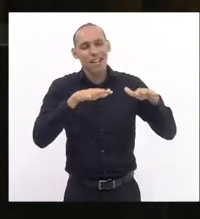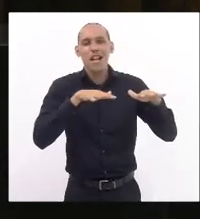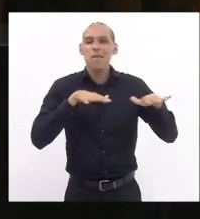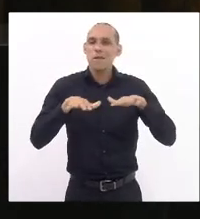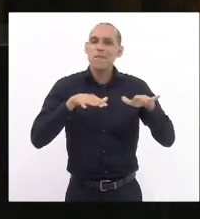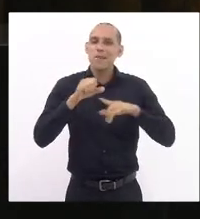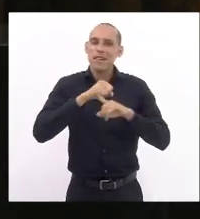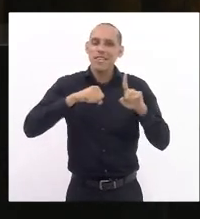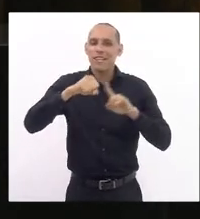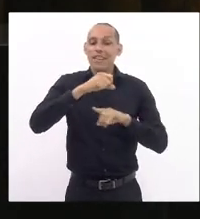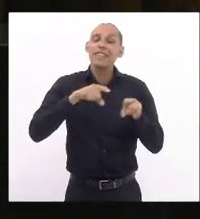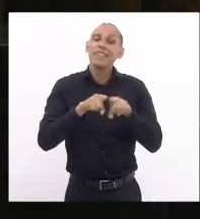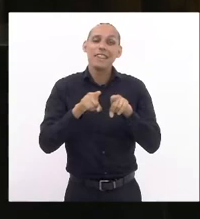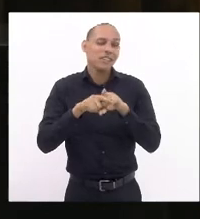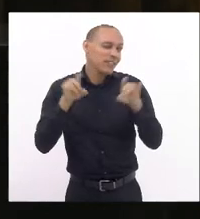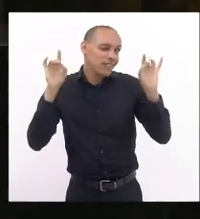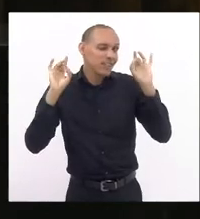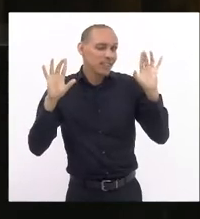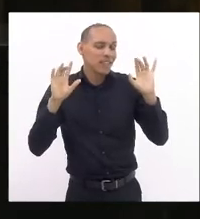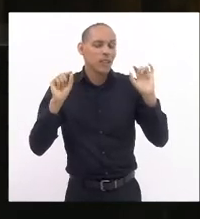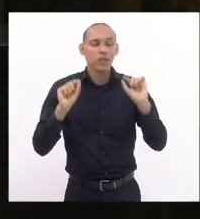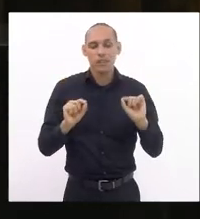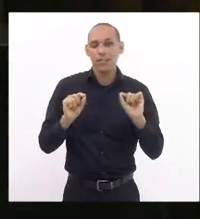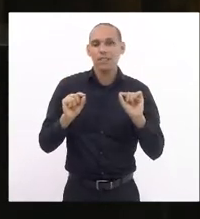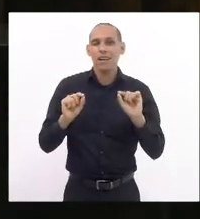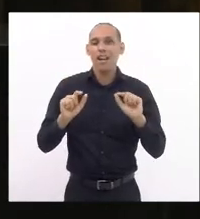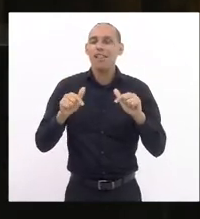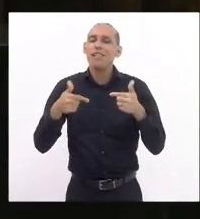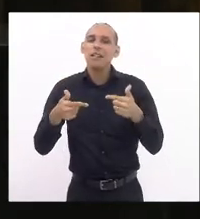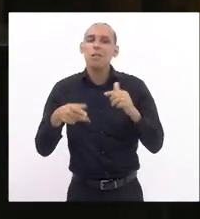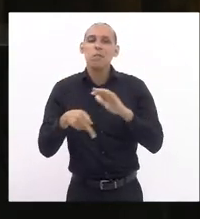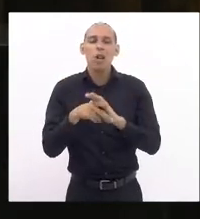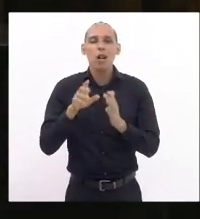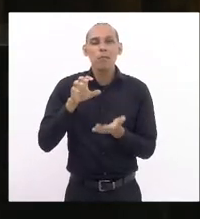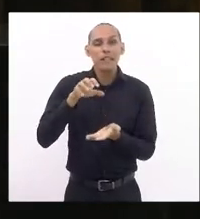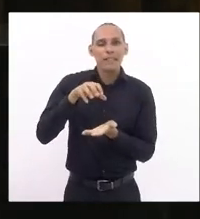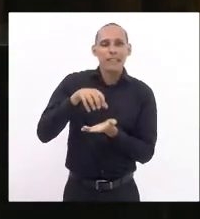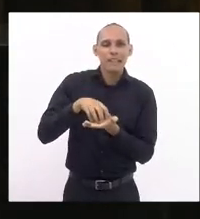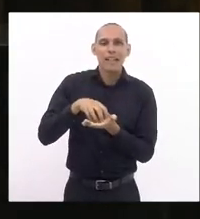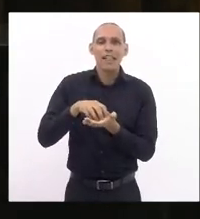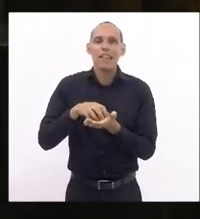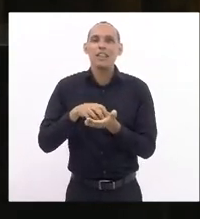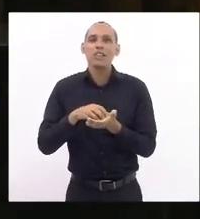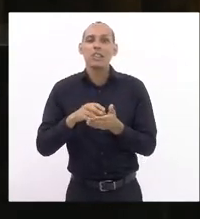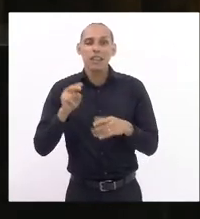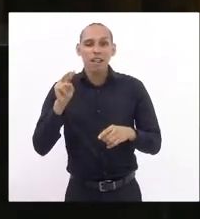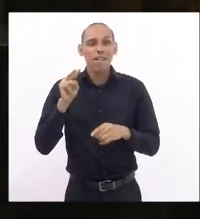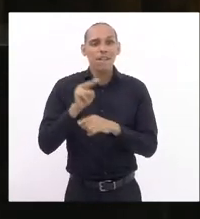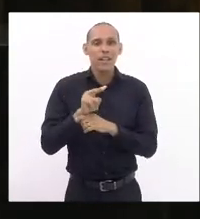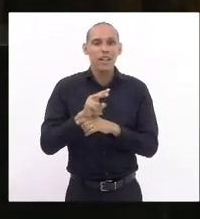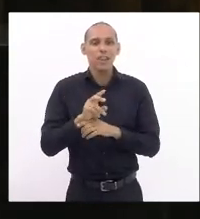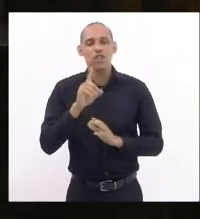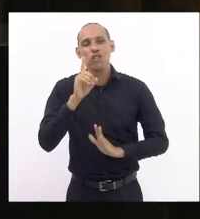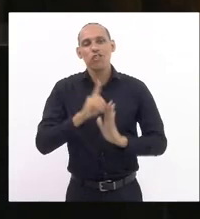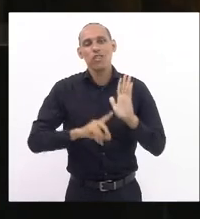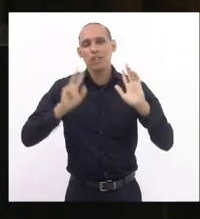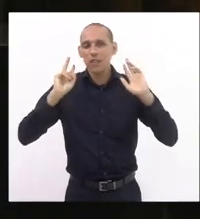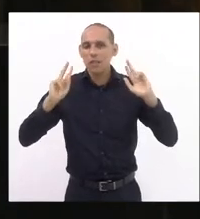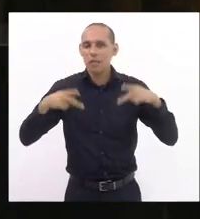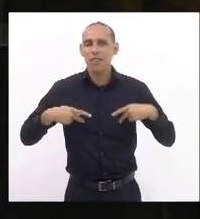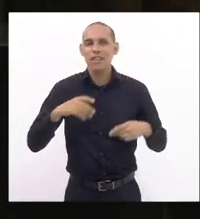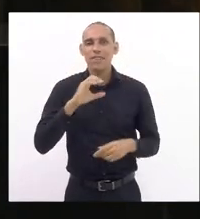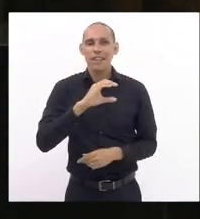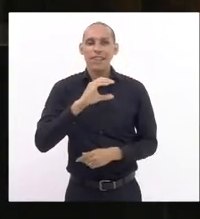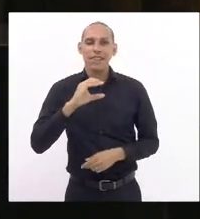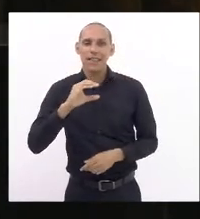sociais. Mas também queria destacar a ação do Centro de Defesa dos Direitos Humanos de Petrópolis. O CDDH